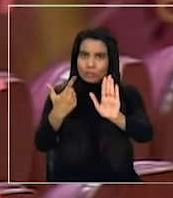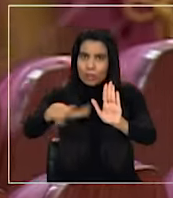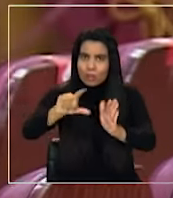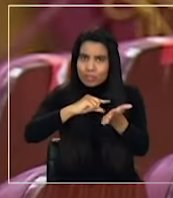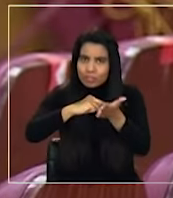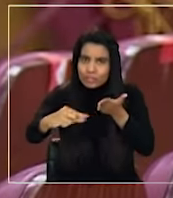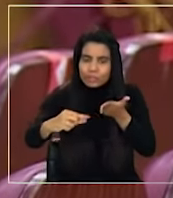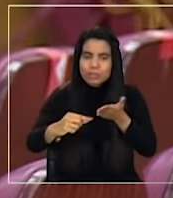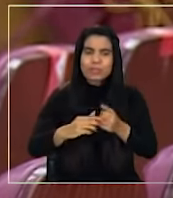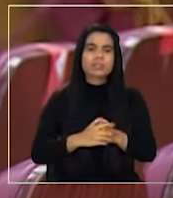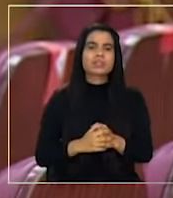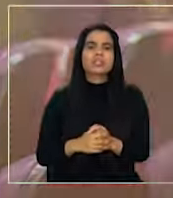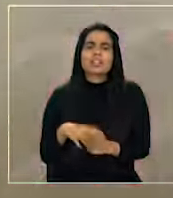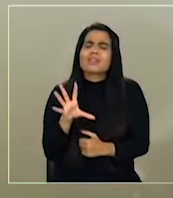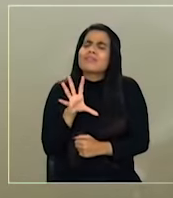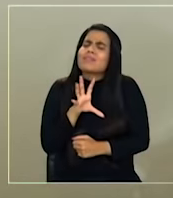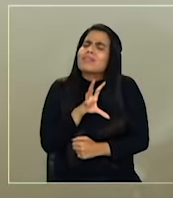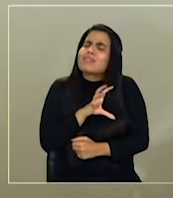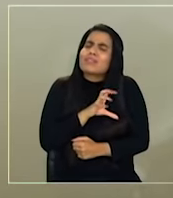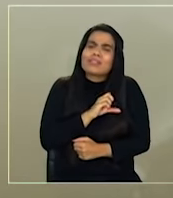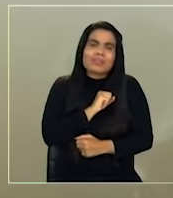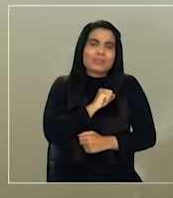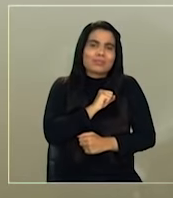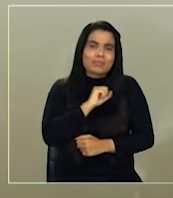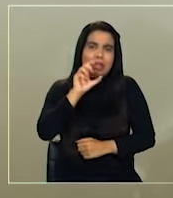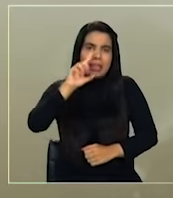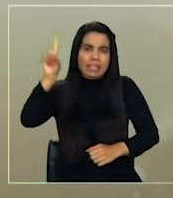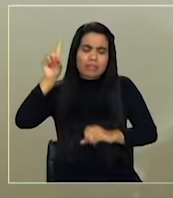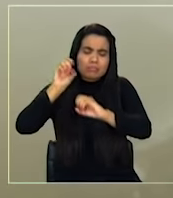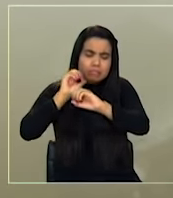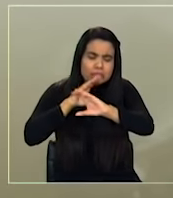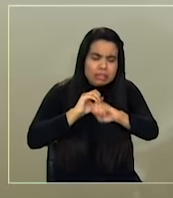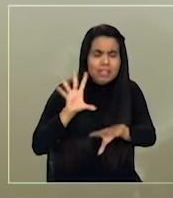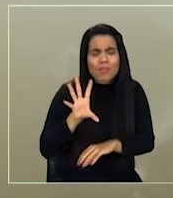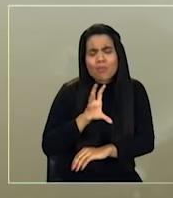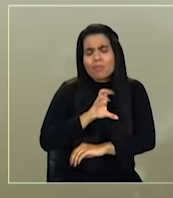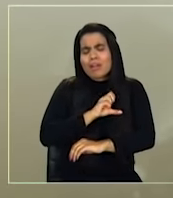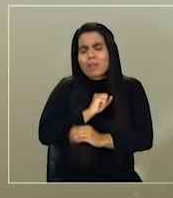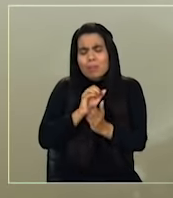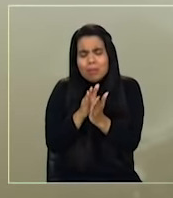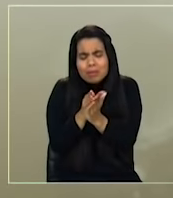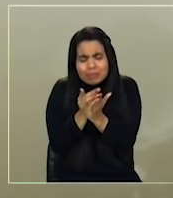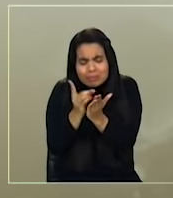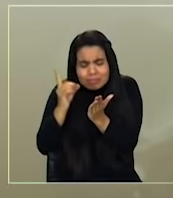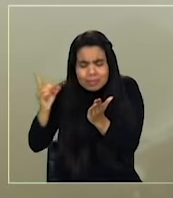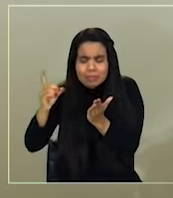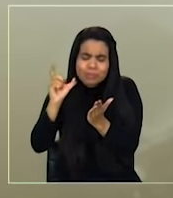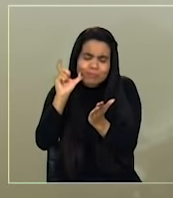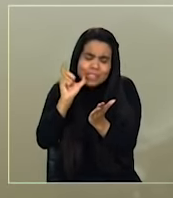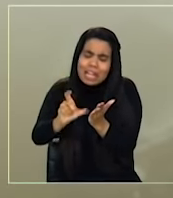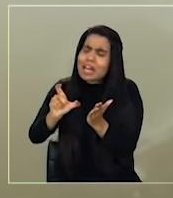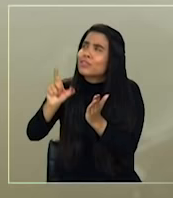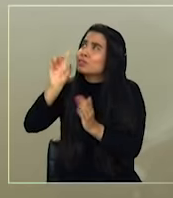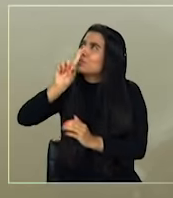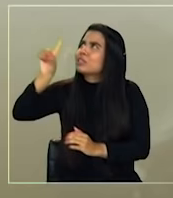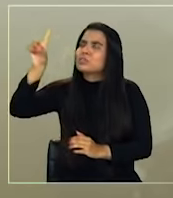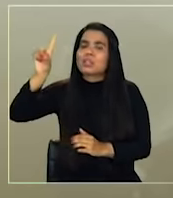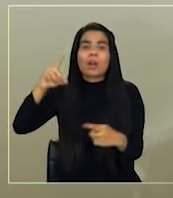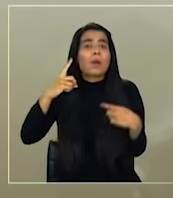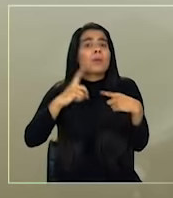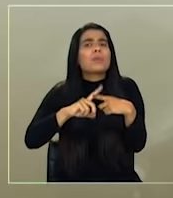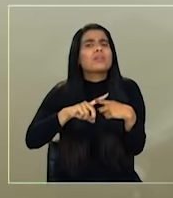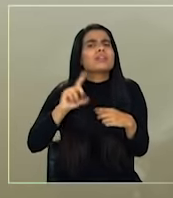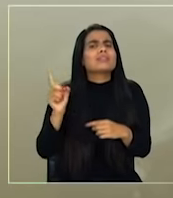Eu amo a tua palavra, mais do que o ouro fino. Por que que ele está dizendo isso? Eu amo as tuas palavras, os